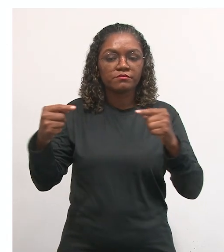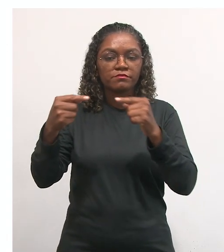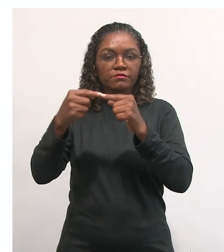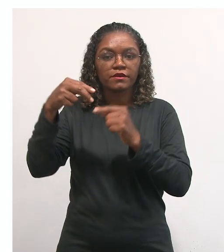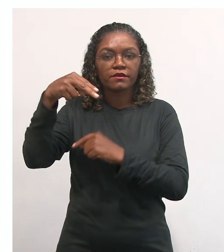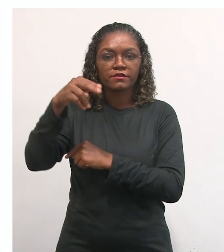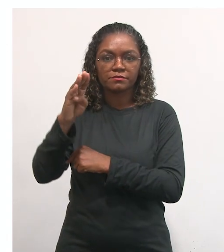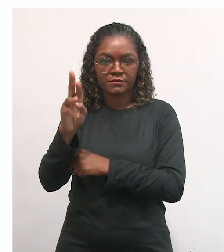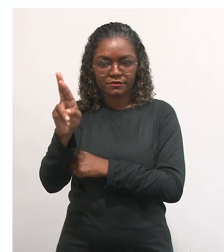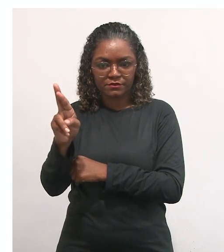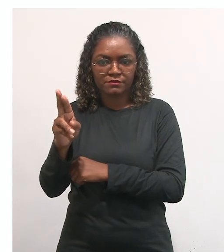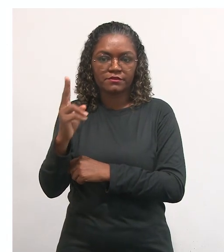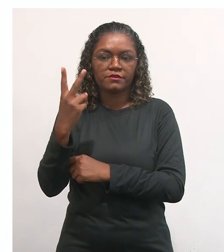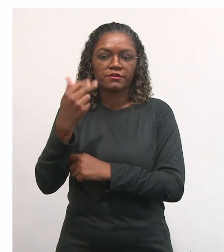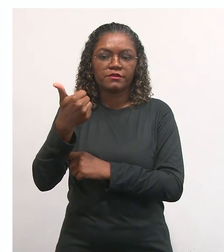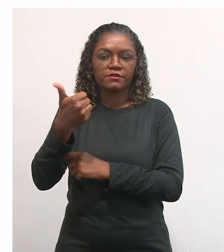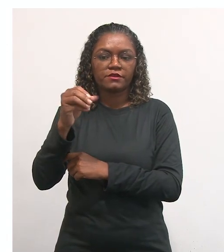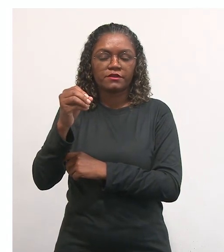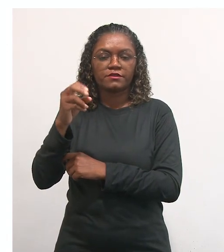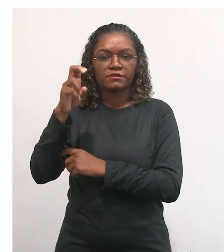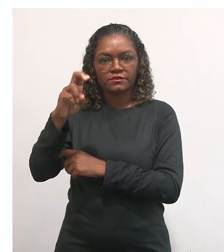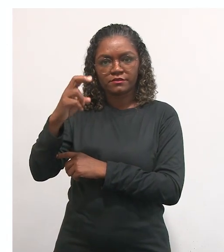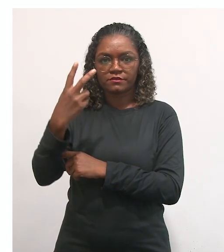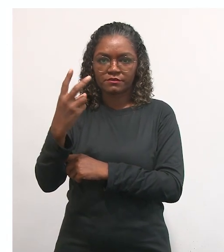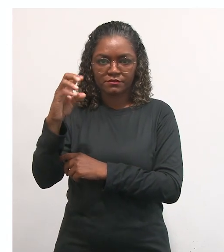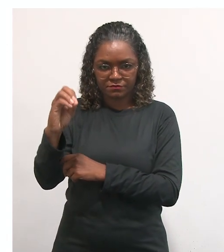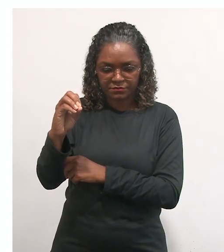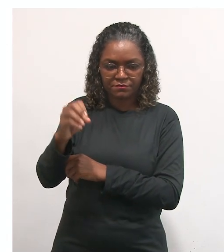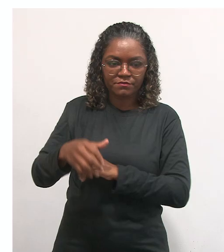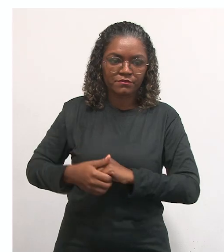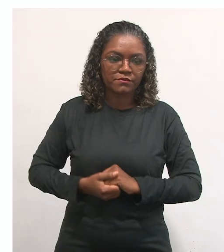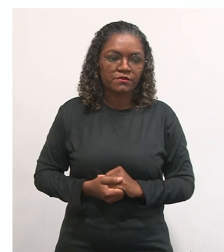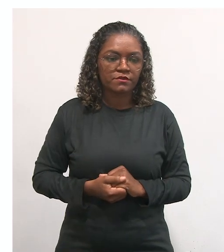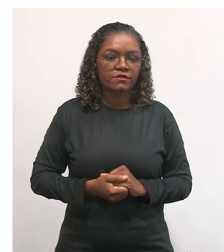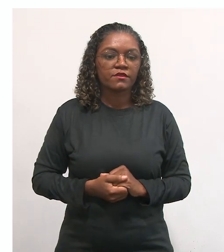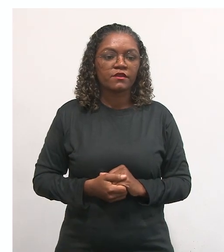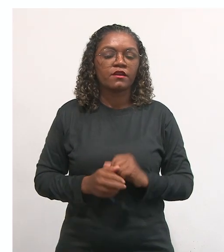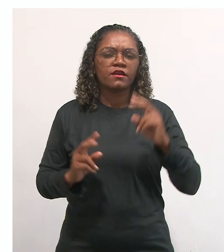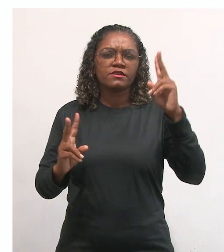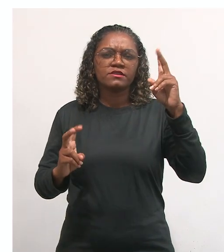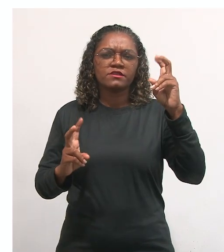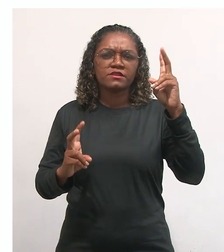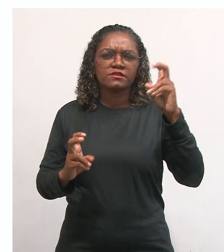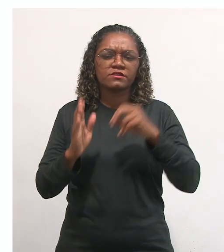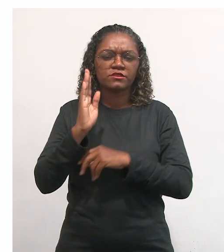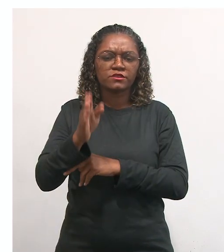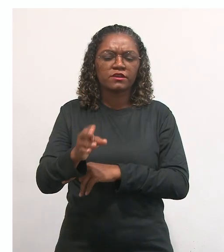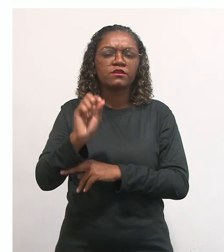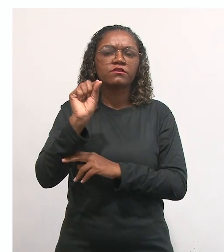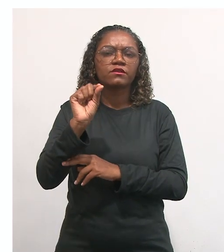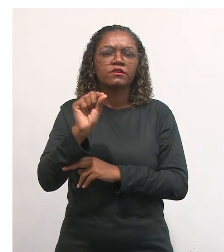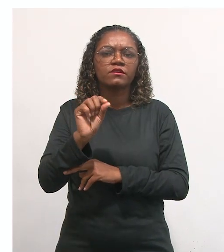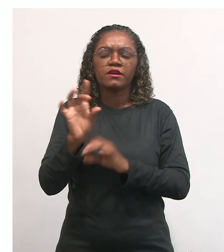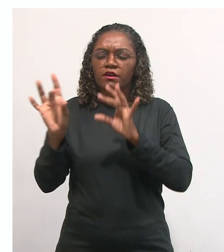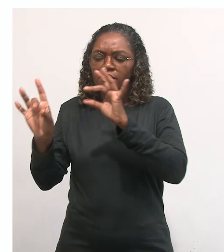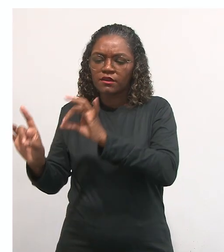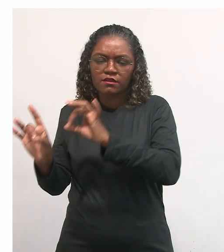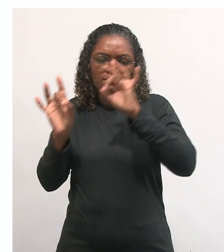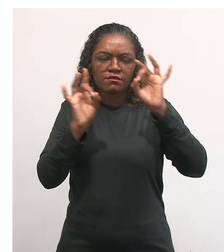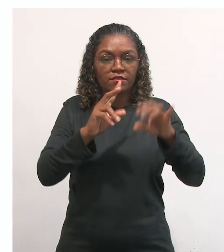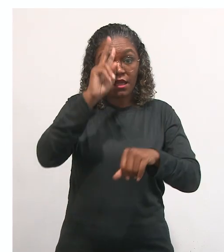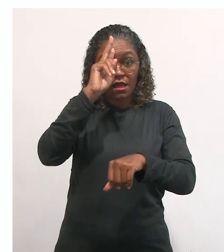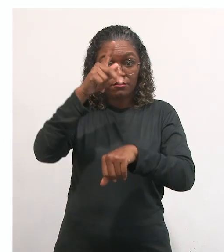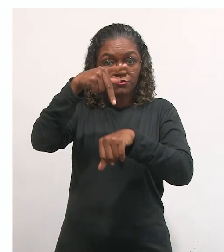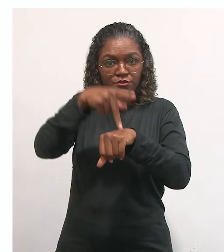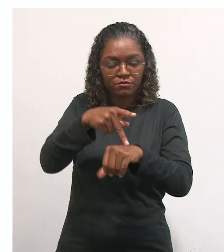NBR 10 520 citação direta ó é a transcrição de parte da obra do autor